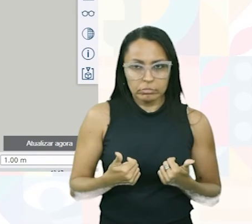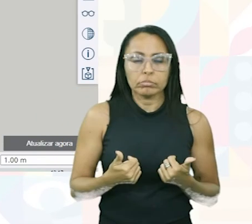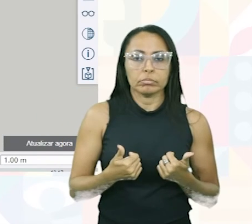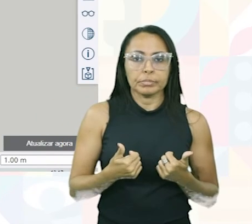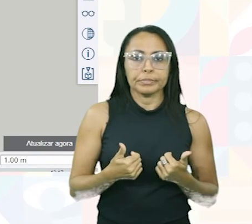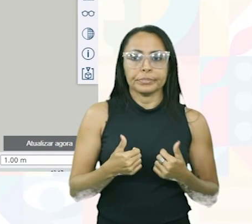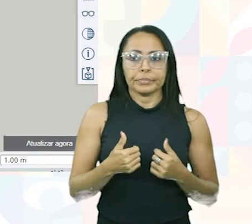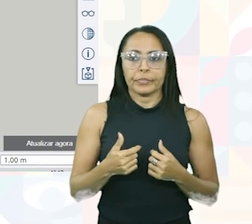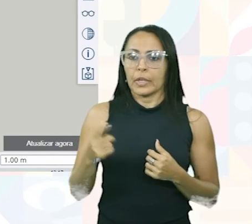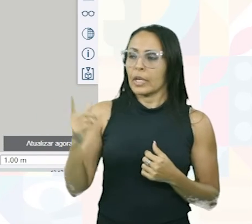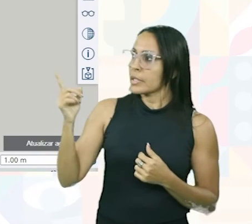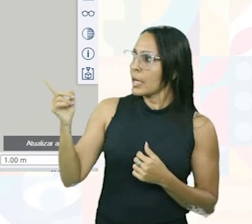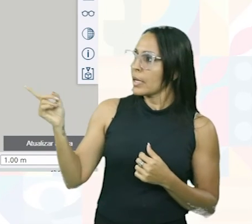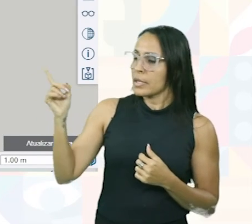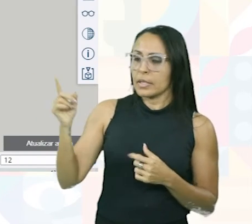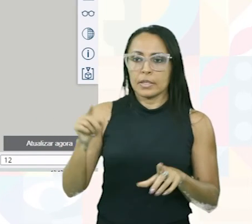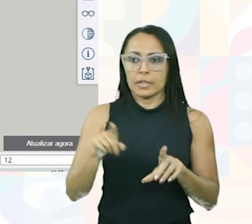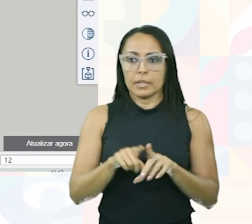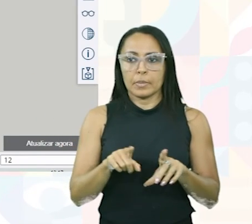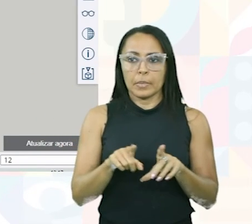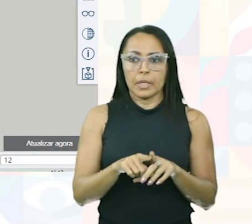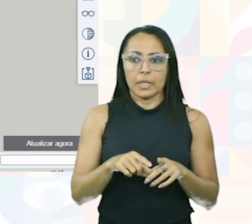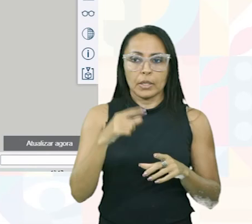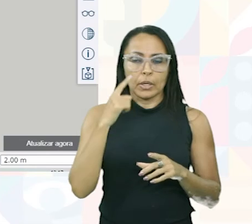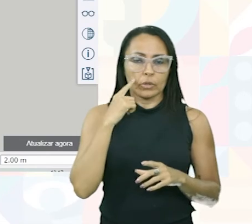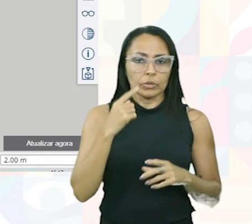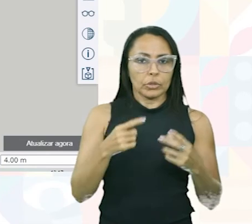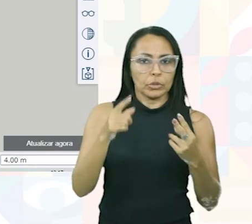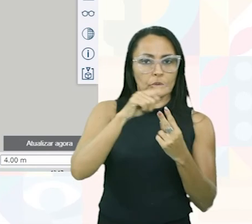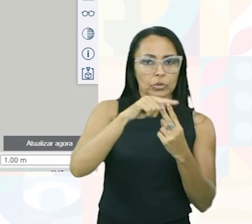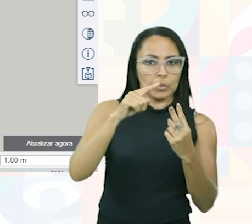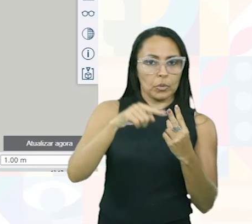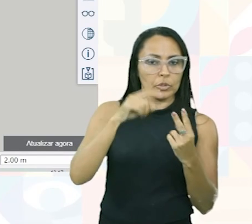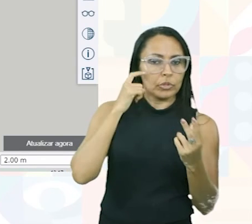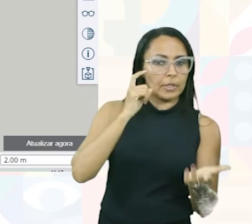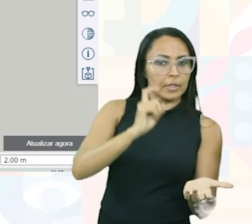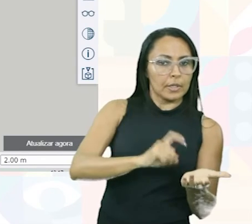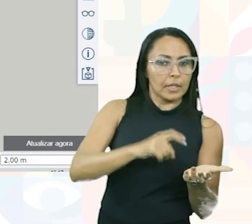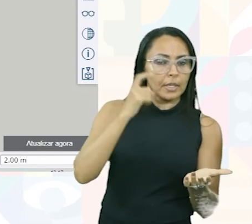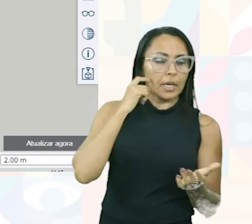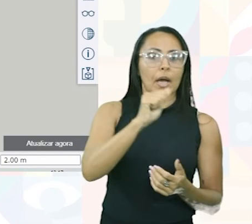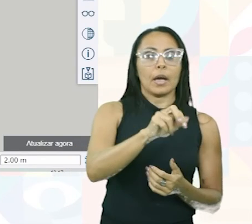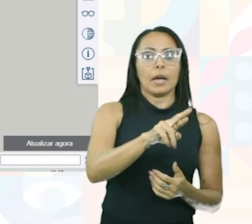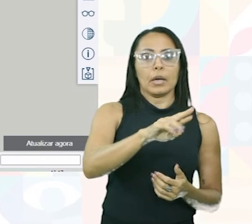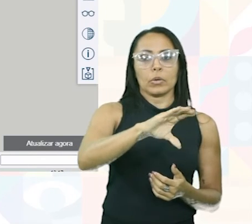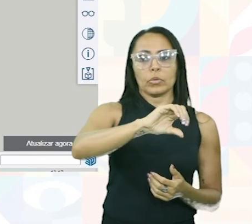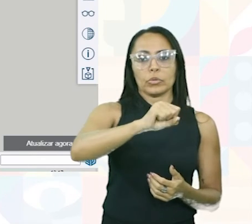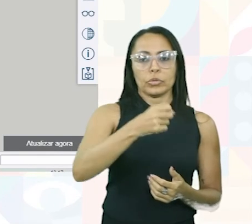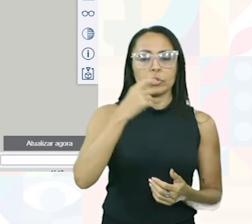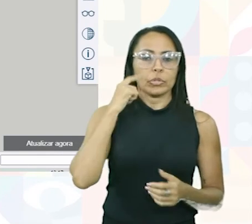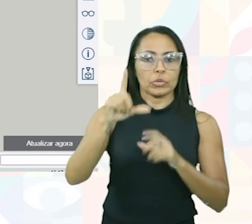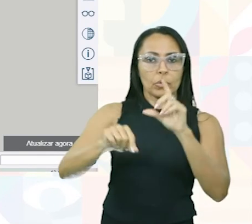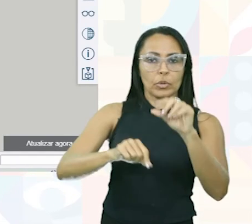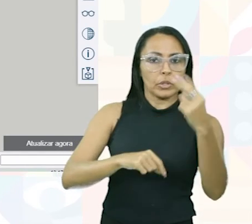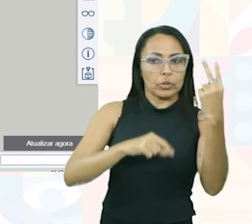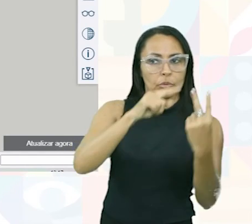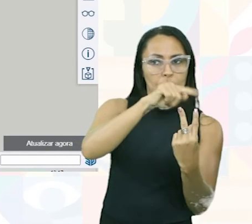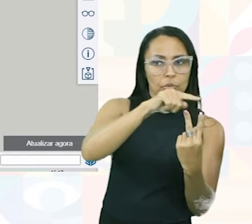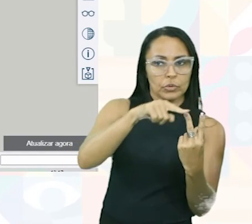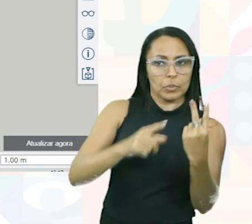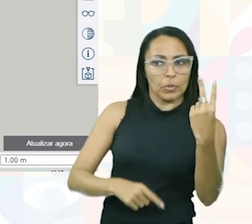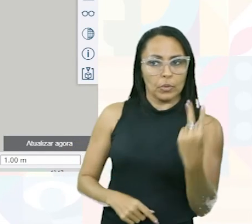Com essa outra ferramenta aqui, arco de 2 pontos, a gente também clica arcos, a gente escolhe 2 pontos e cria